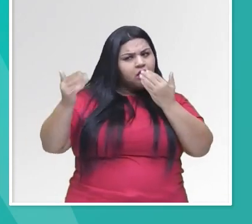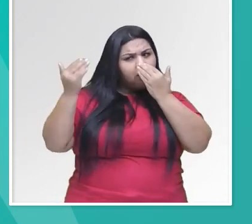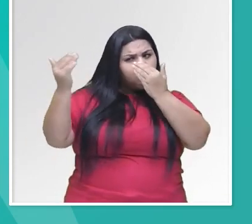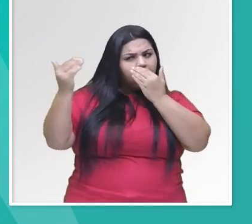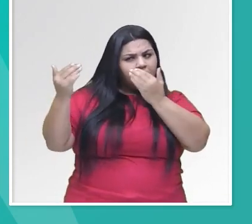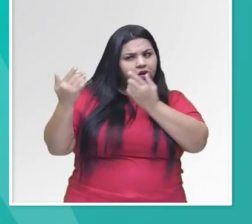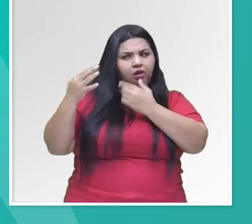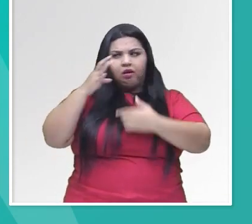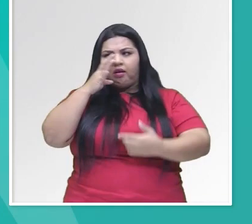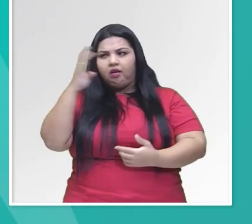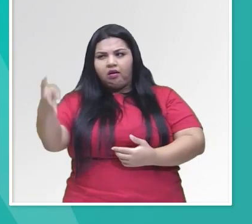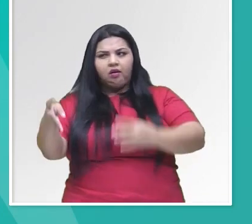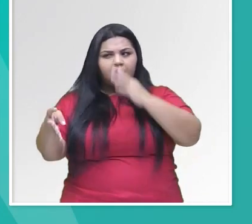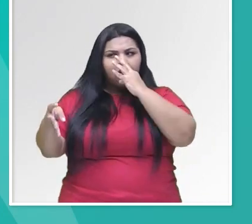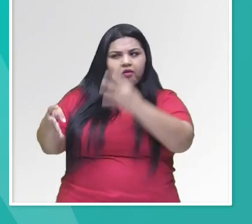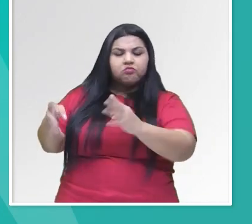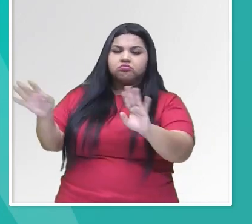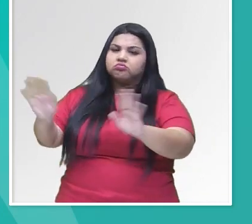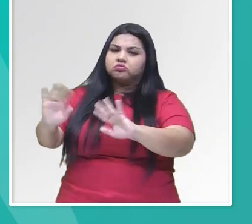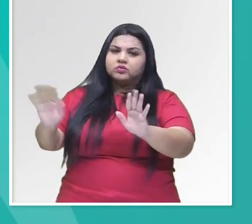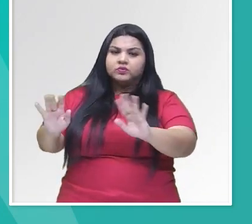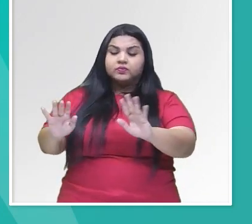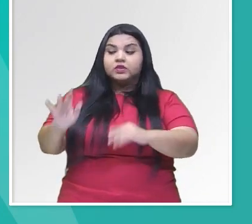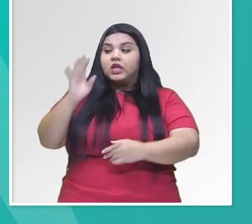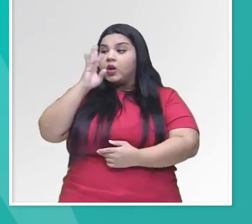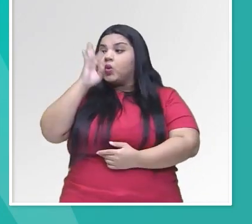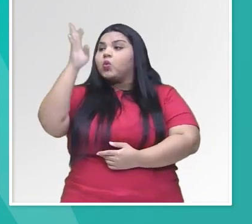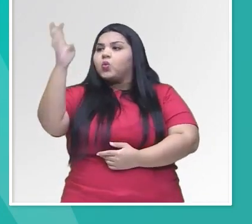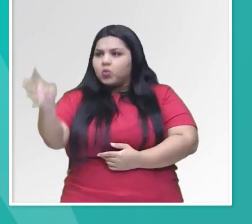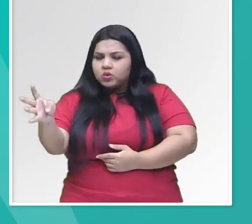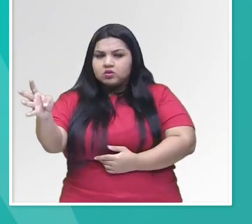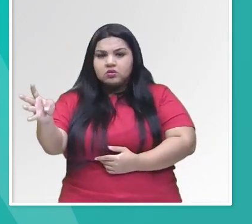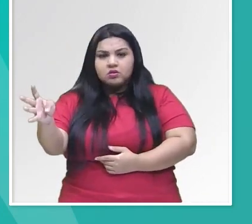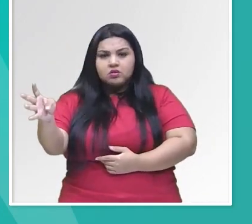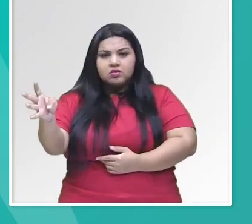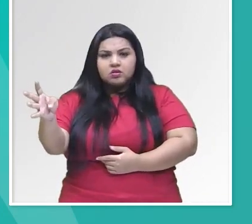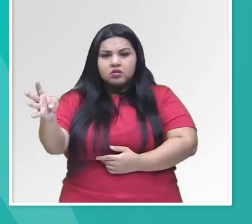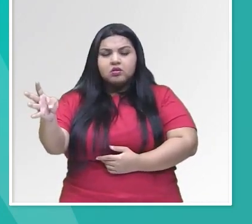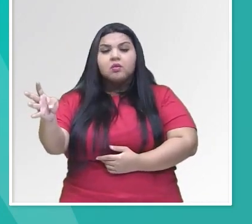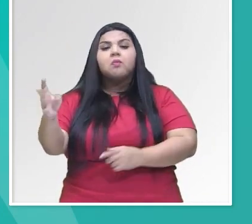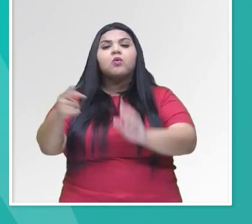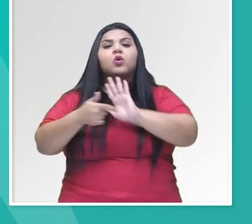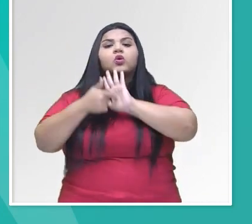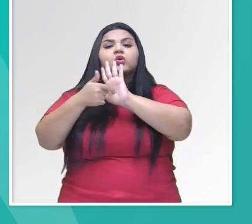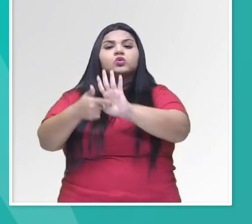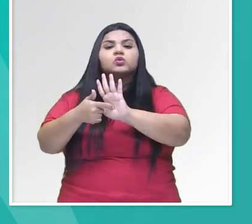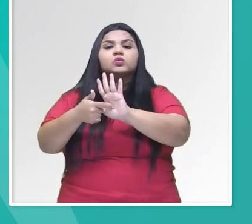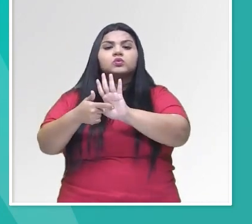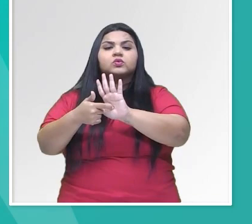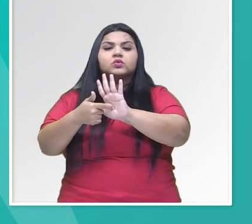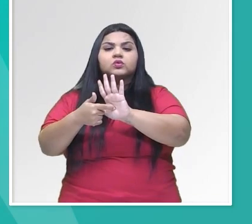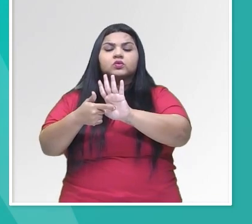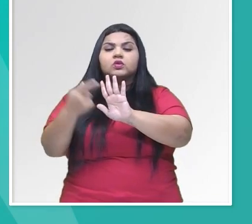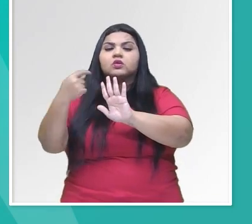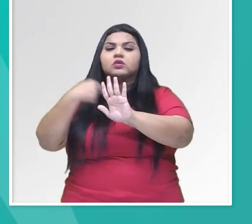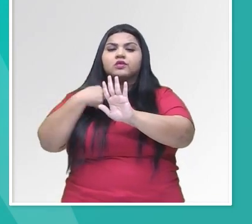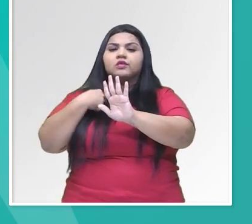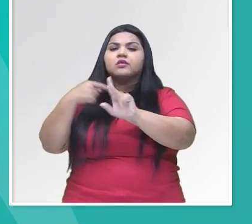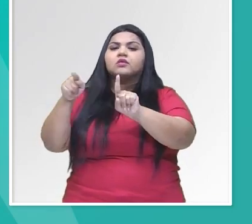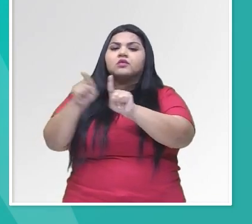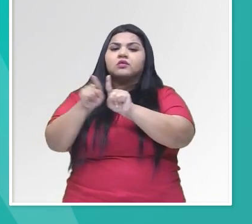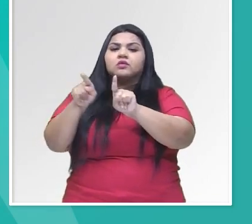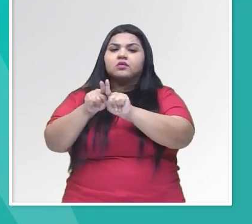certo? Então vejam bem, julgar o outro mostra o quanto eu